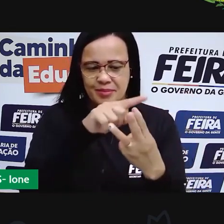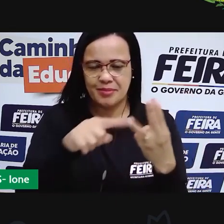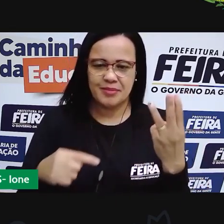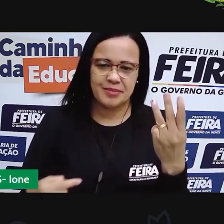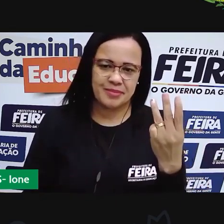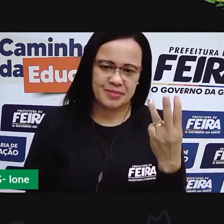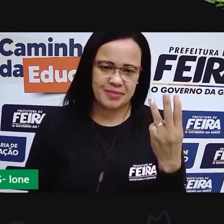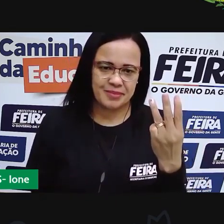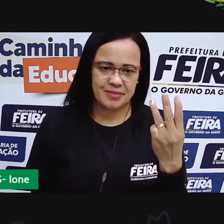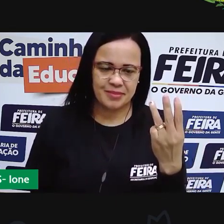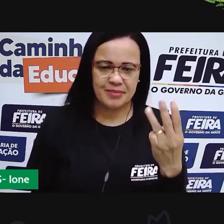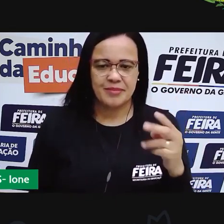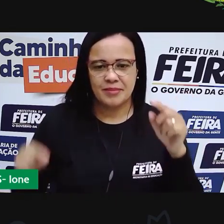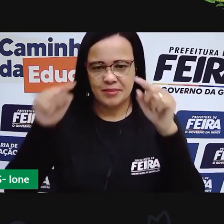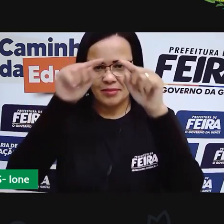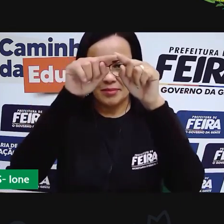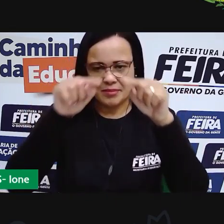Tá?